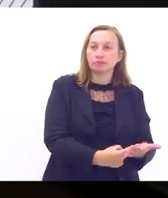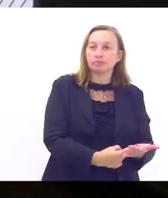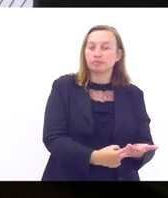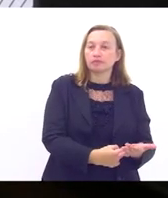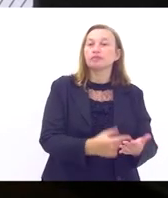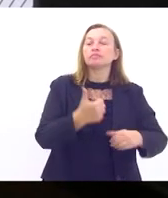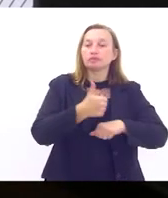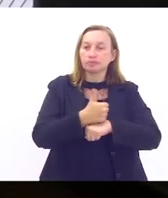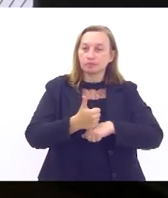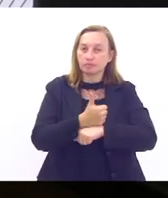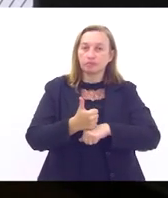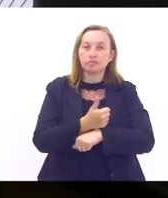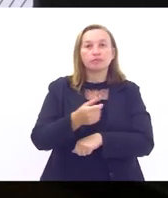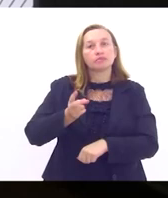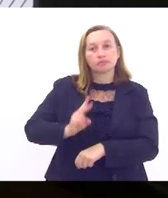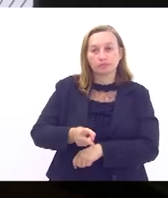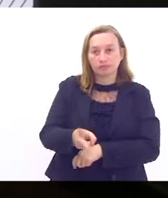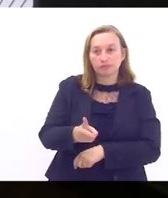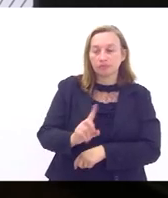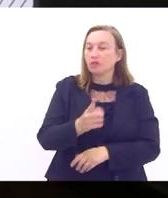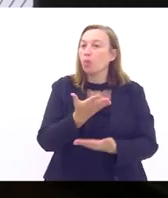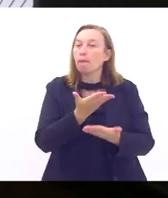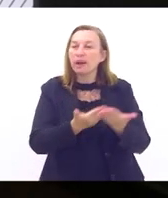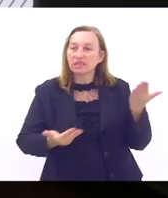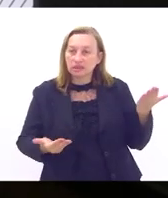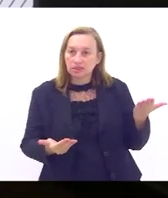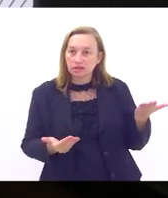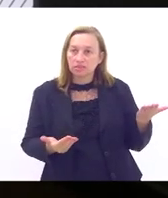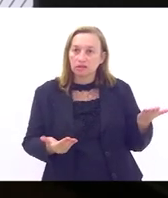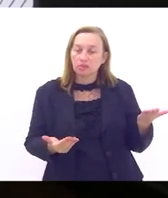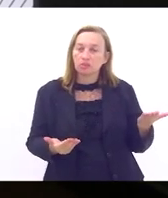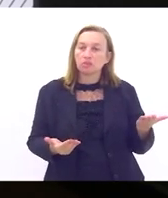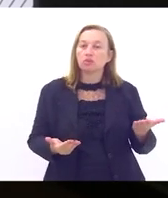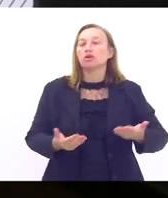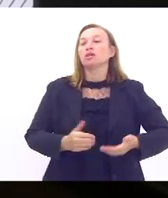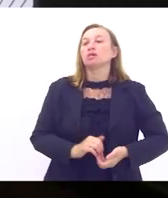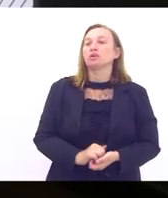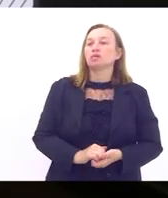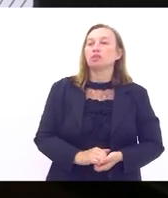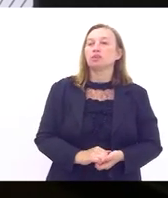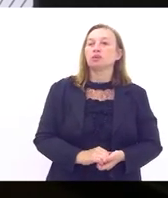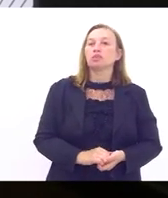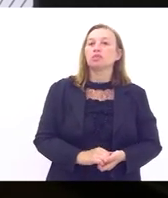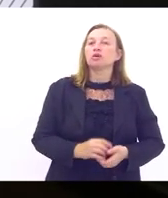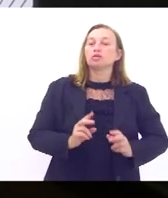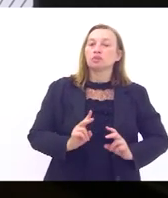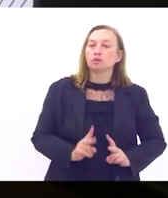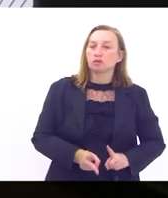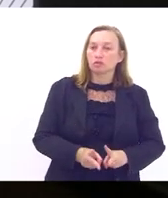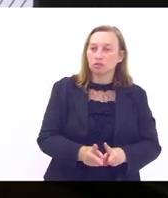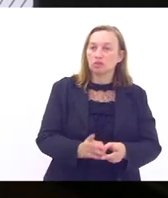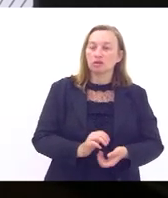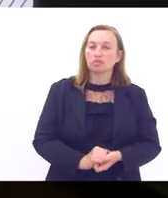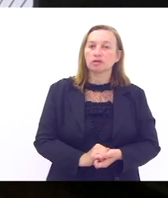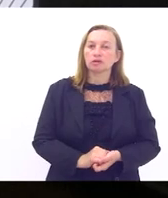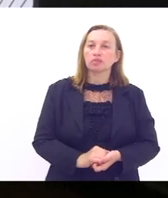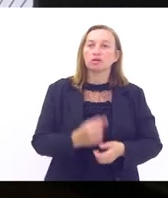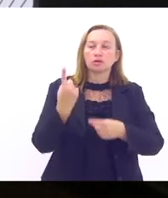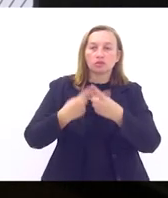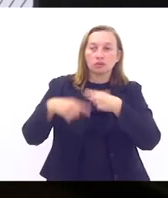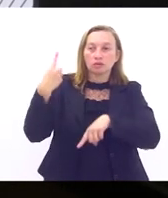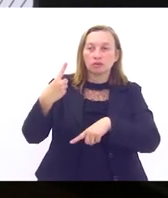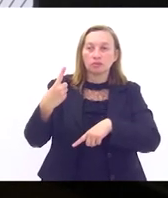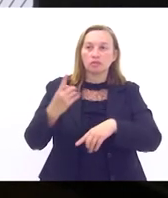desses profissionais o tempo todo, né? Não perder, né? Isso durante a condução. E a superação